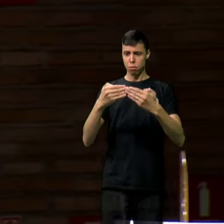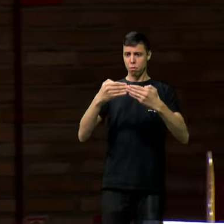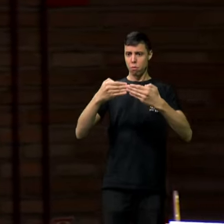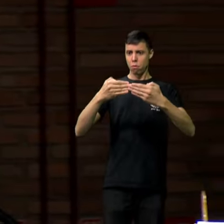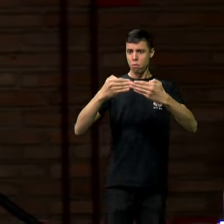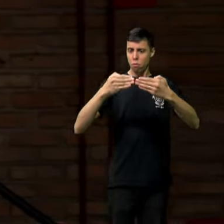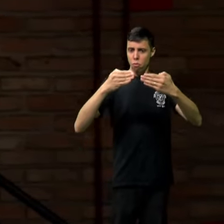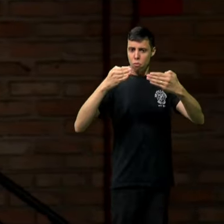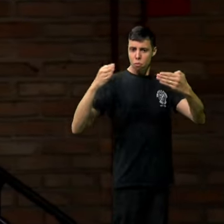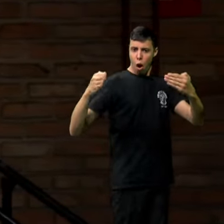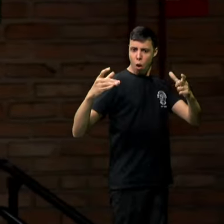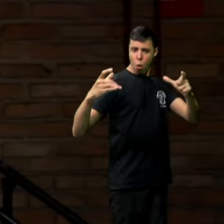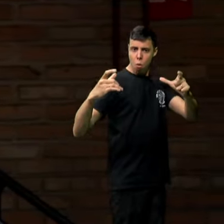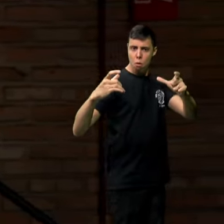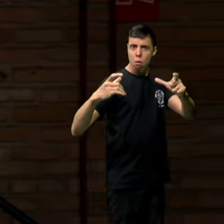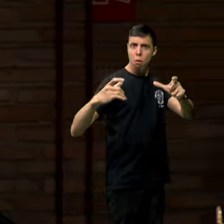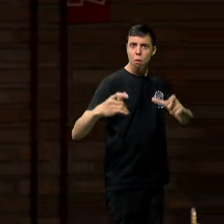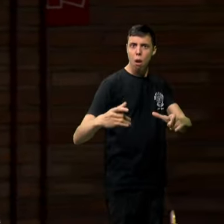dos grandes.